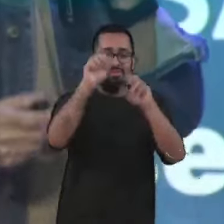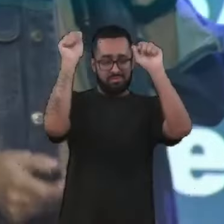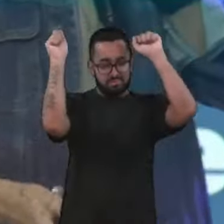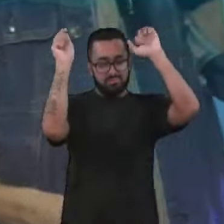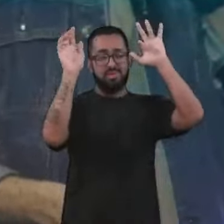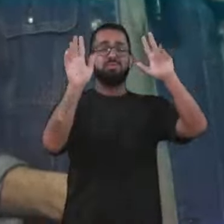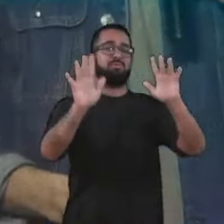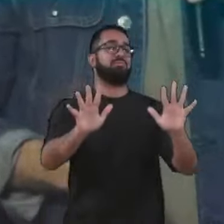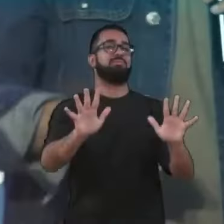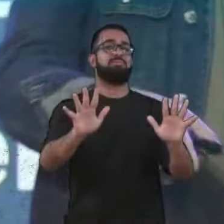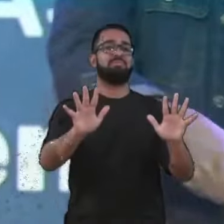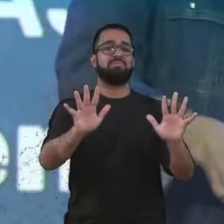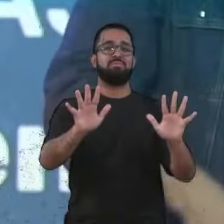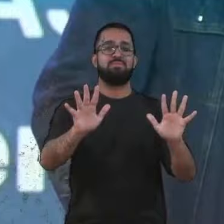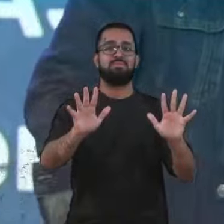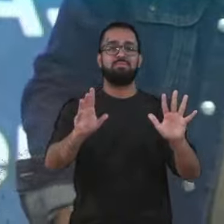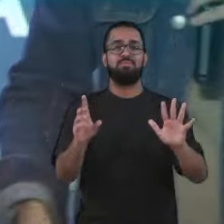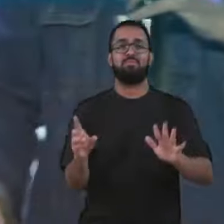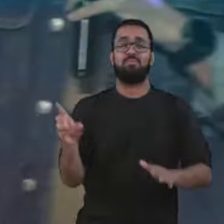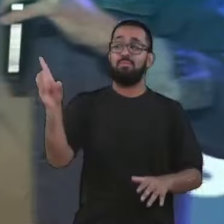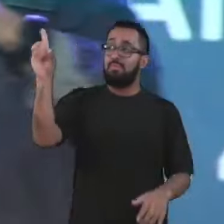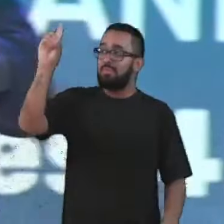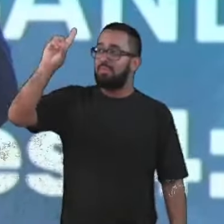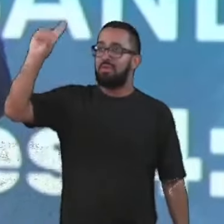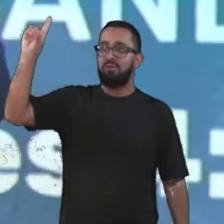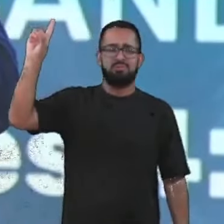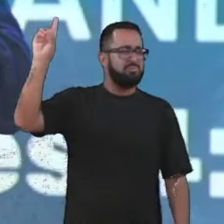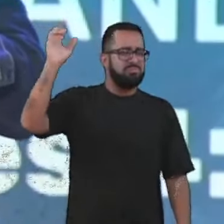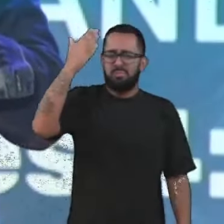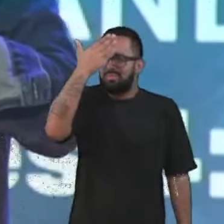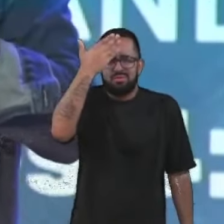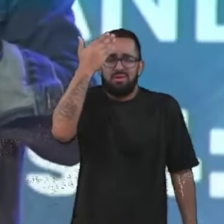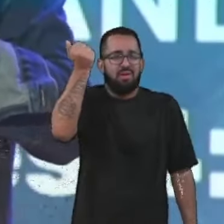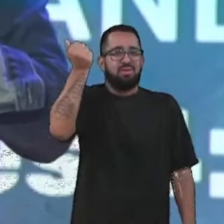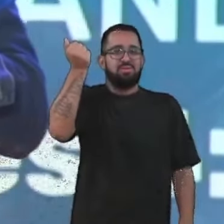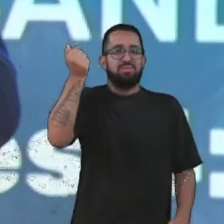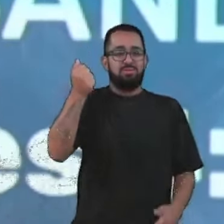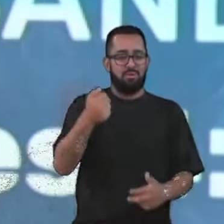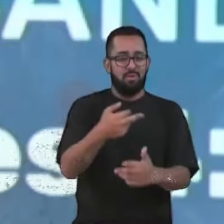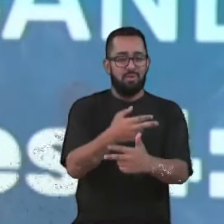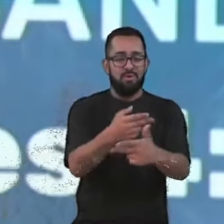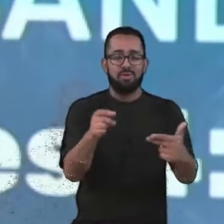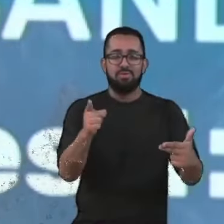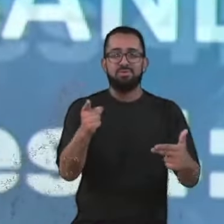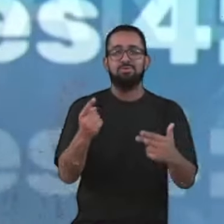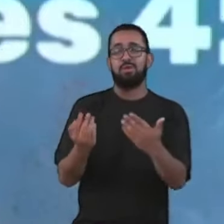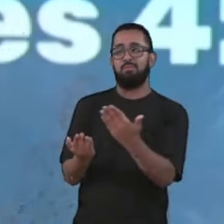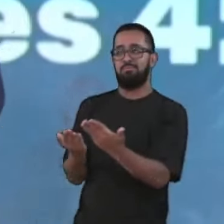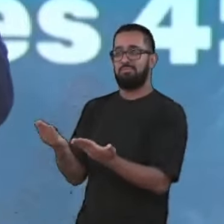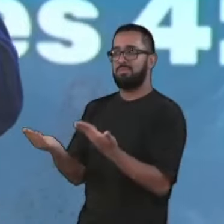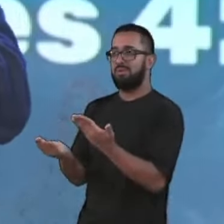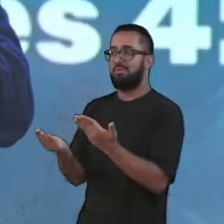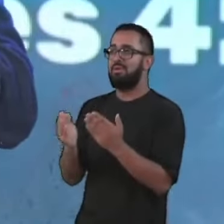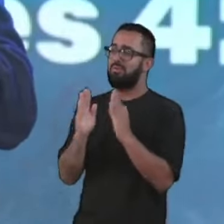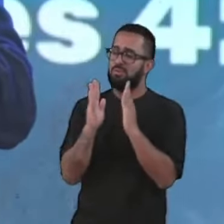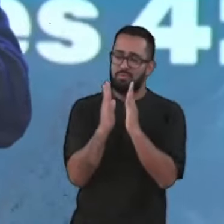fora do controle. Vamos abraçar a experiência de Paulo. Aprendi a me